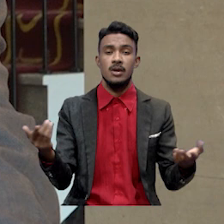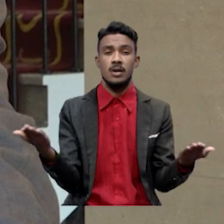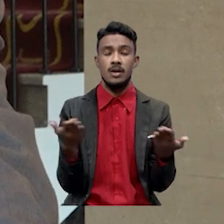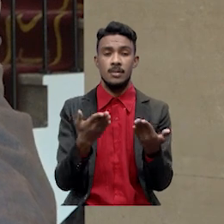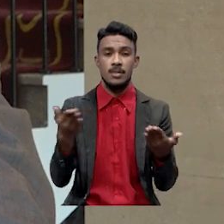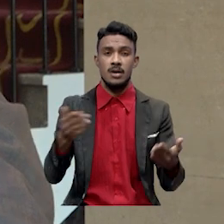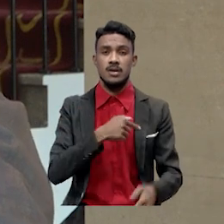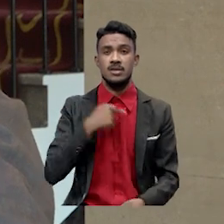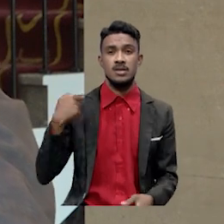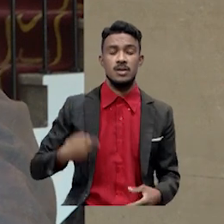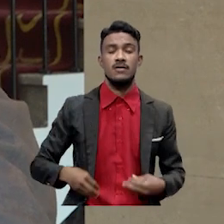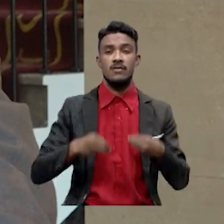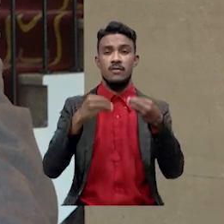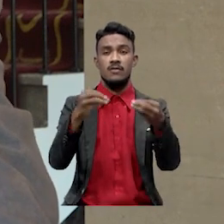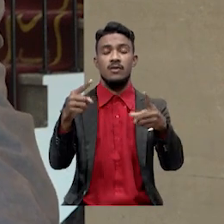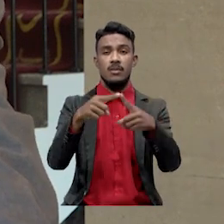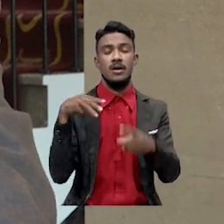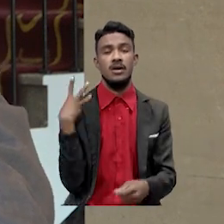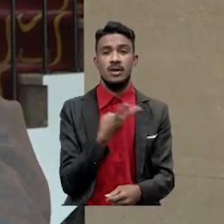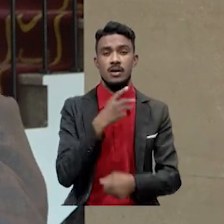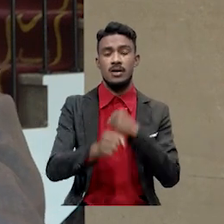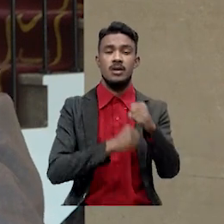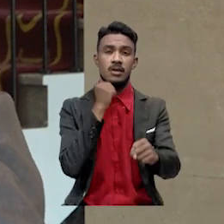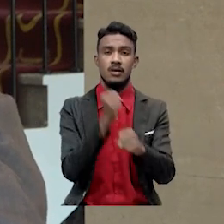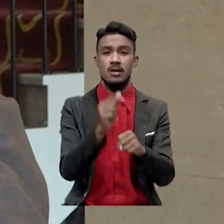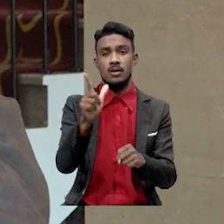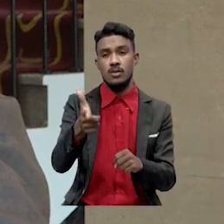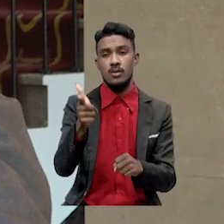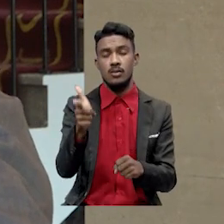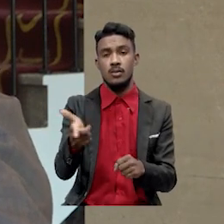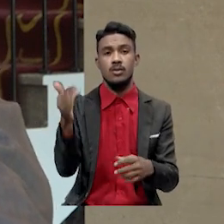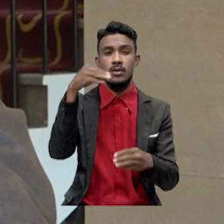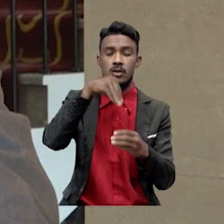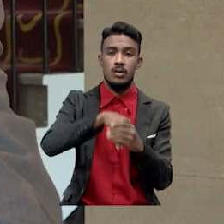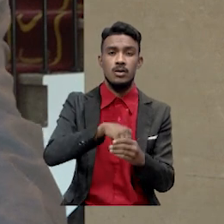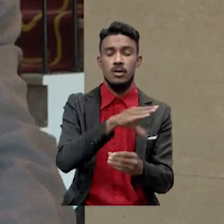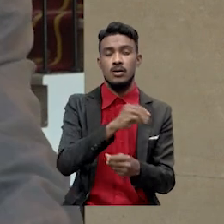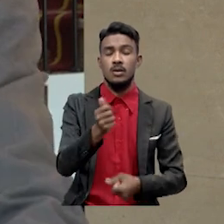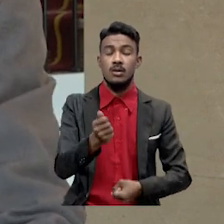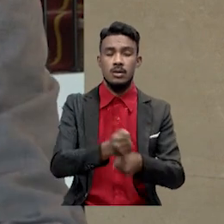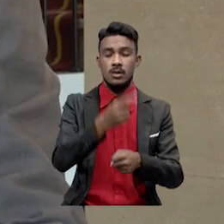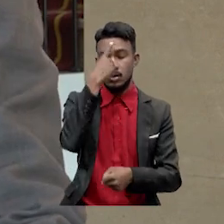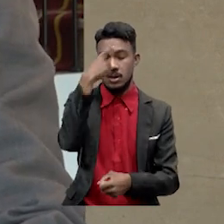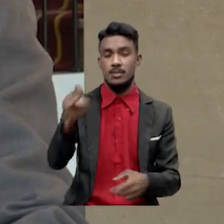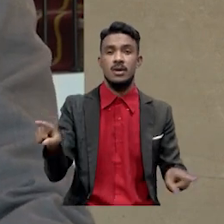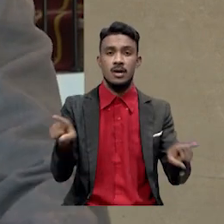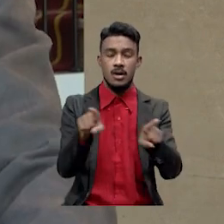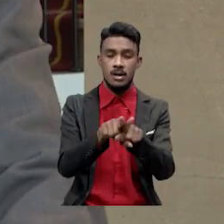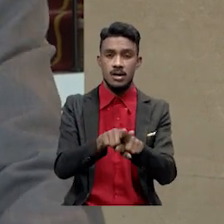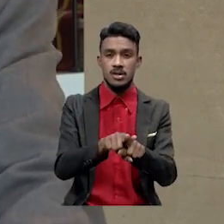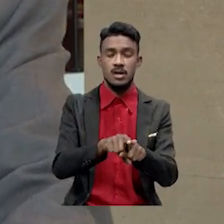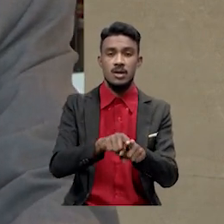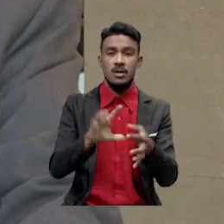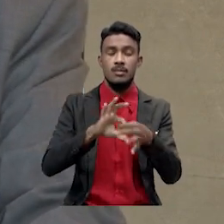e a Tinor-Uanu-Nialaran. Apoio bilateral e apoio multilateral. Também no da membro do Conselho de